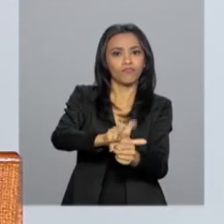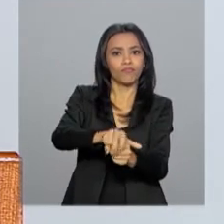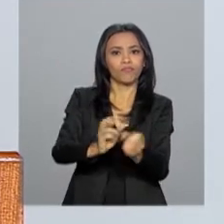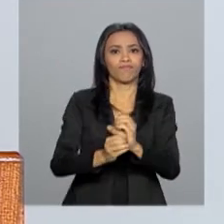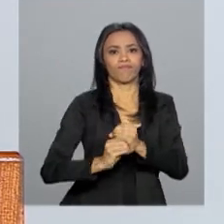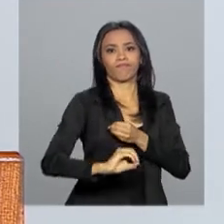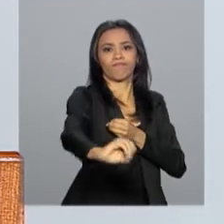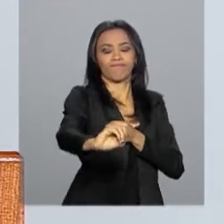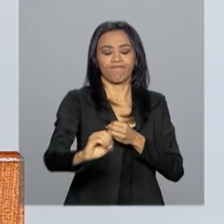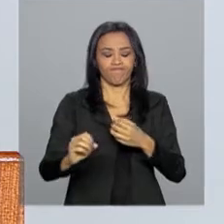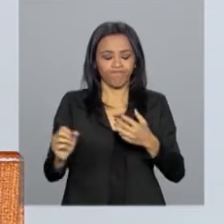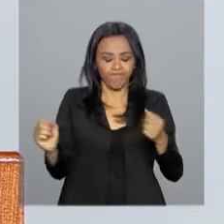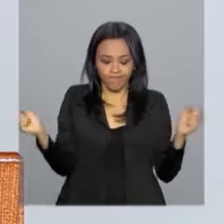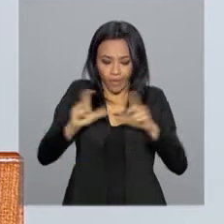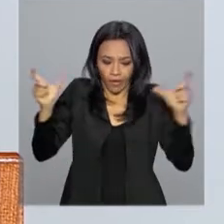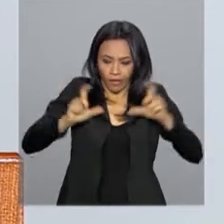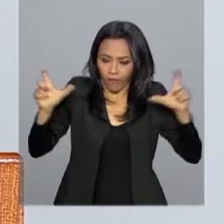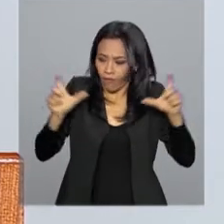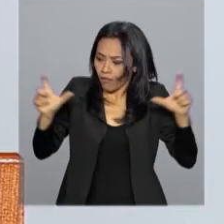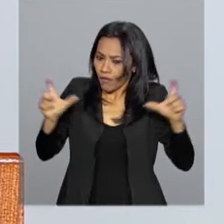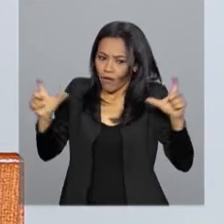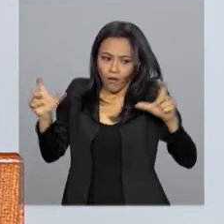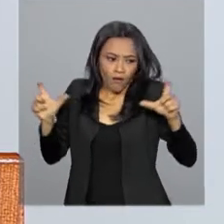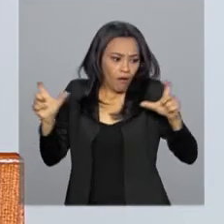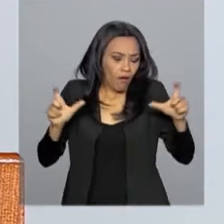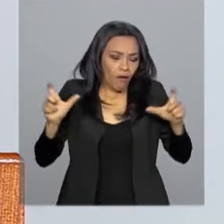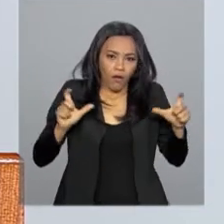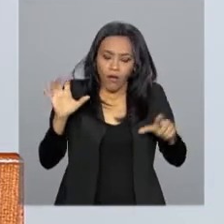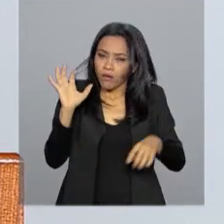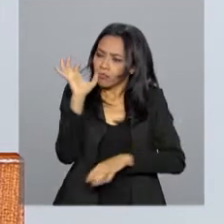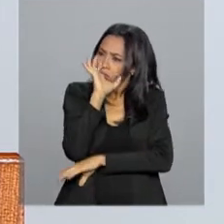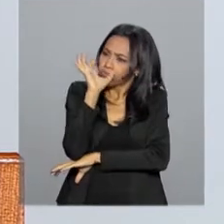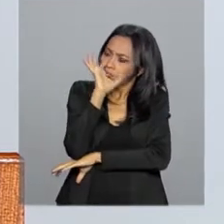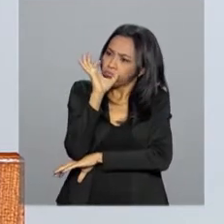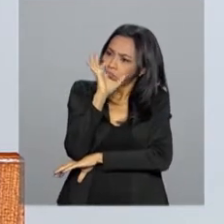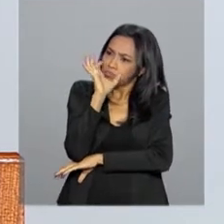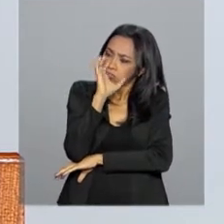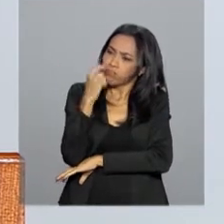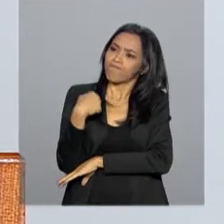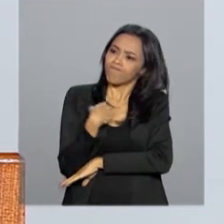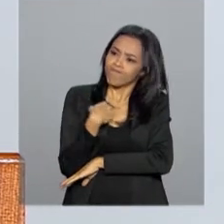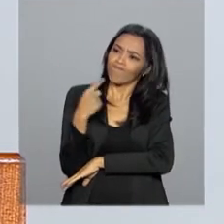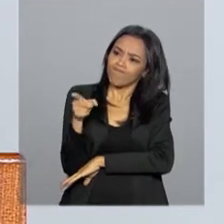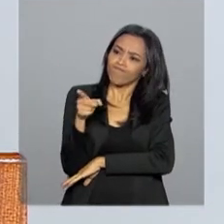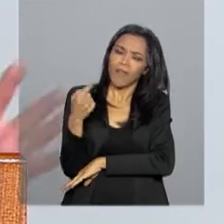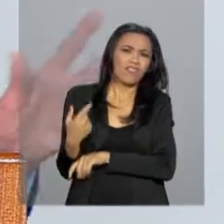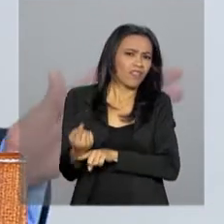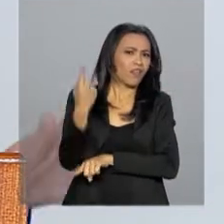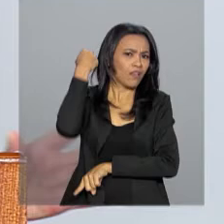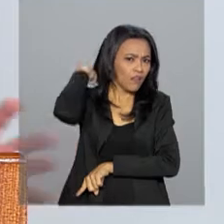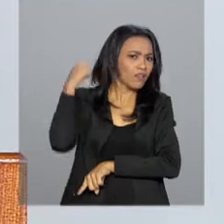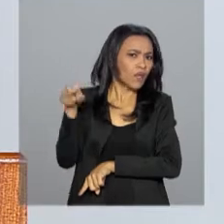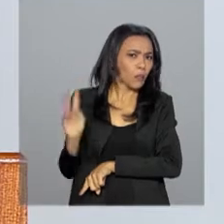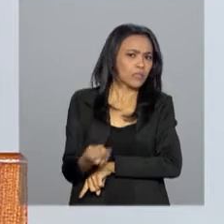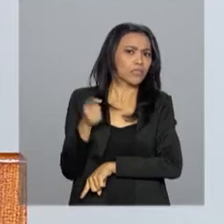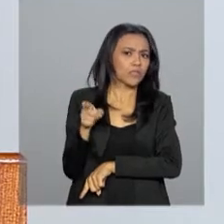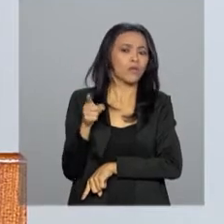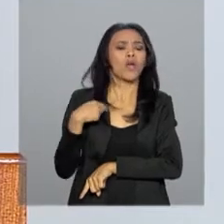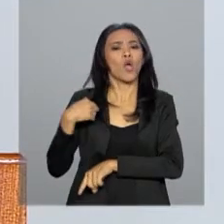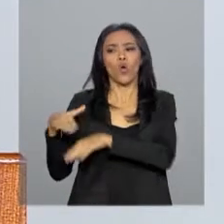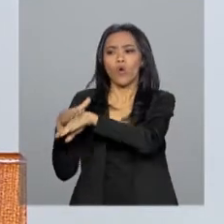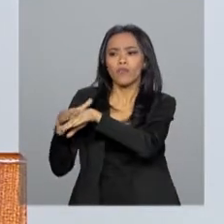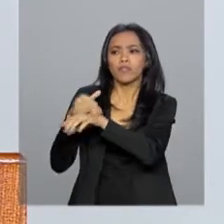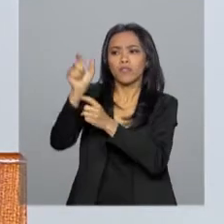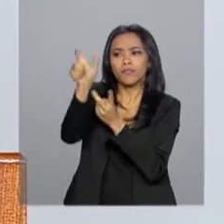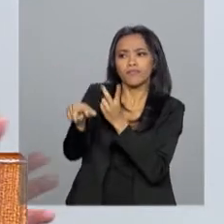é uma coisa incrível as imagens eram chocantes e desde aquela oportunidade nós conversamos muito conversamos com button que conquistou com